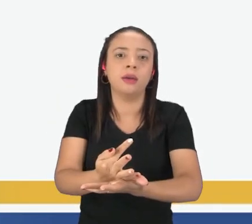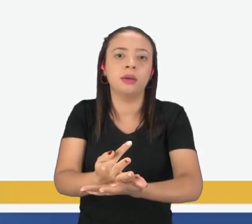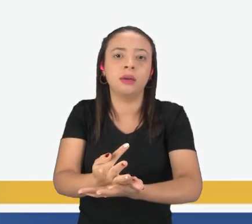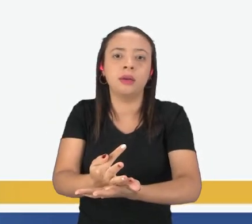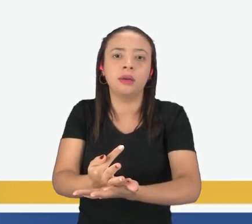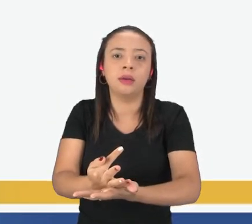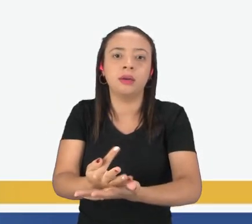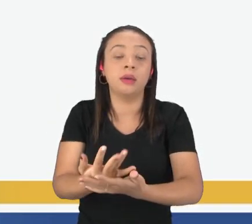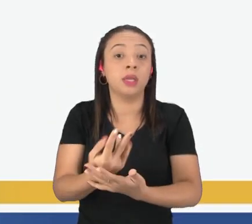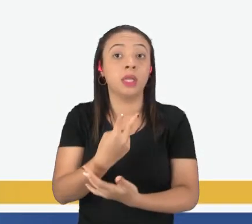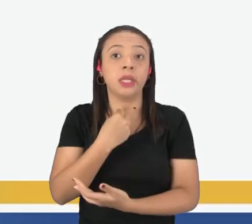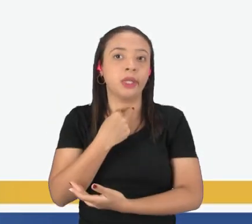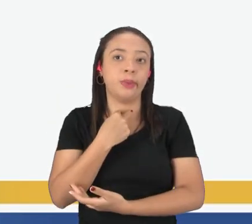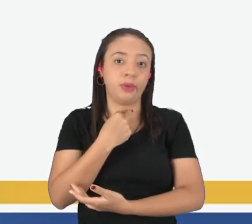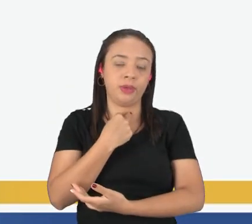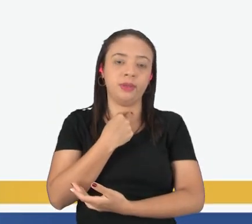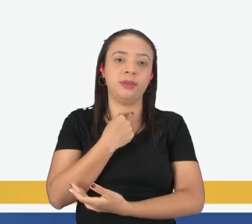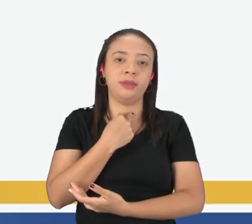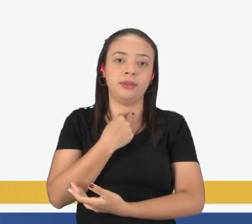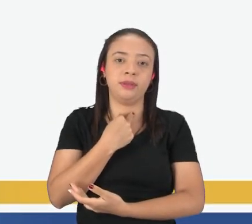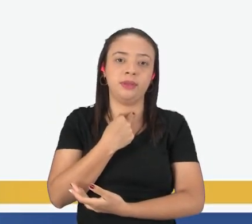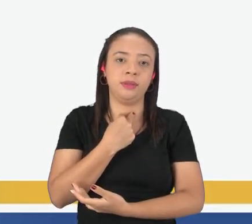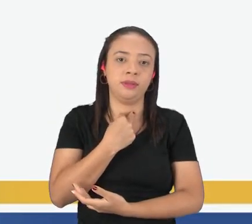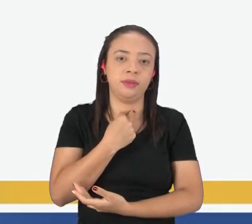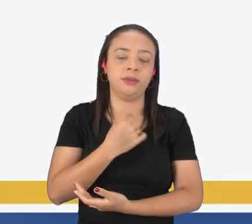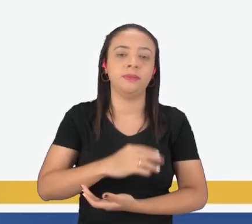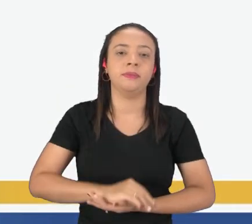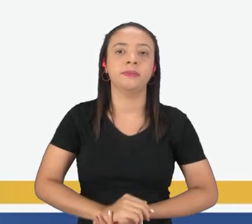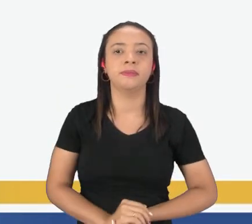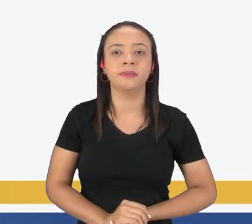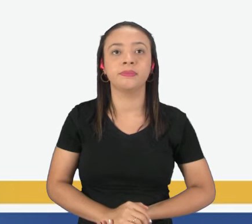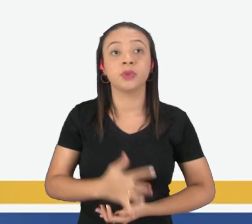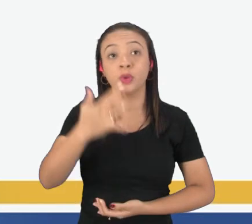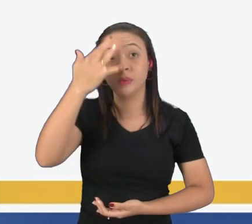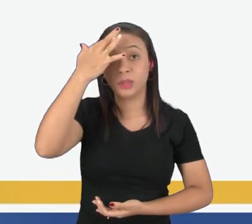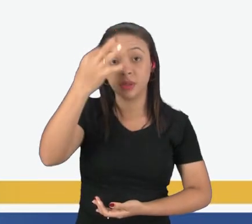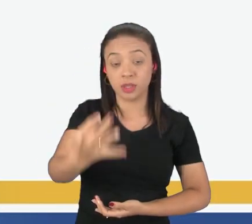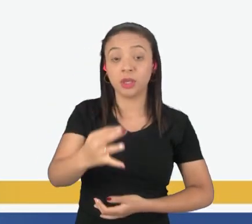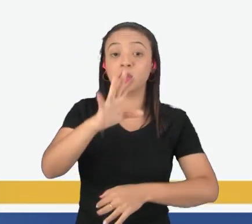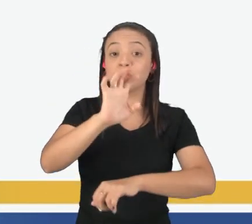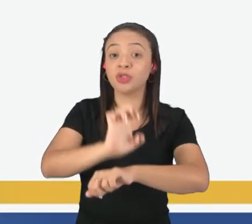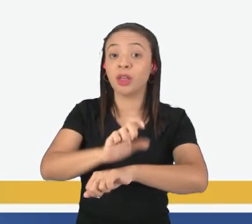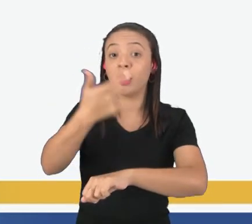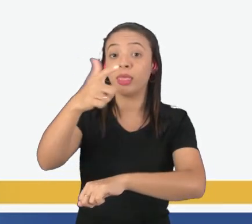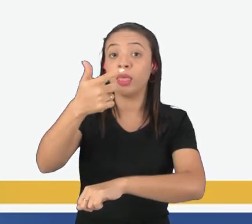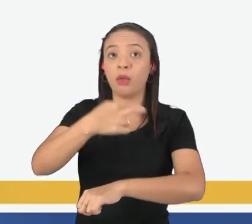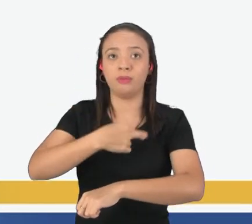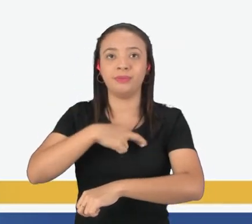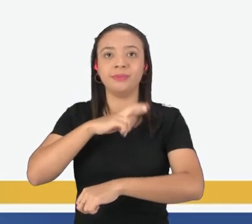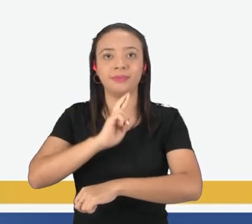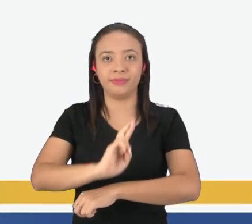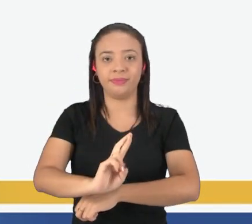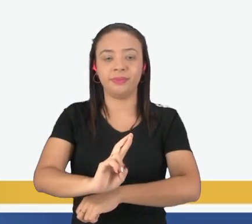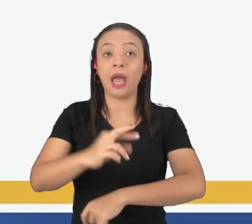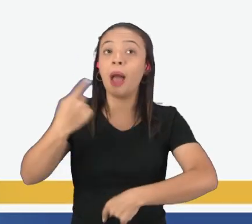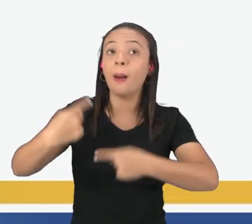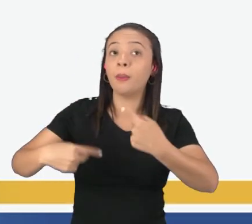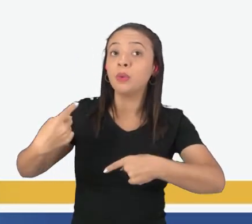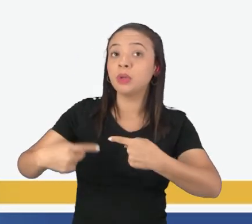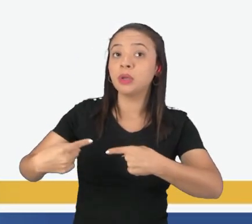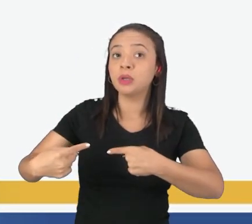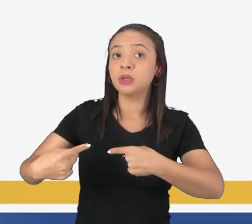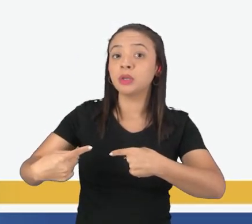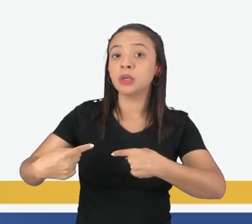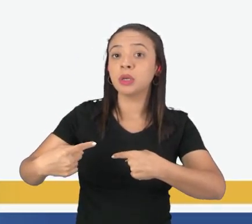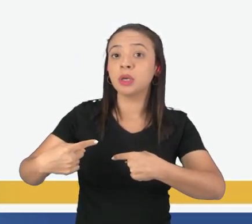É correto que ela não faça isso. Ela não faça isso. Entender que o Estado é laico, a religião tem que praticar isso. A